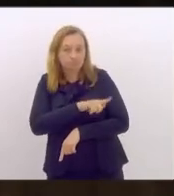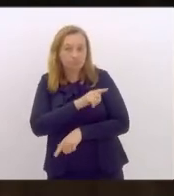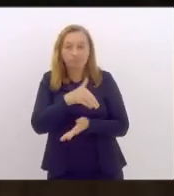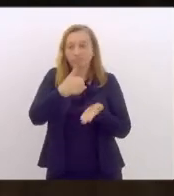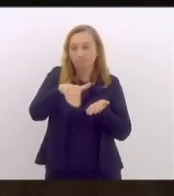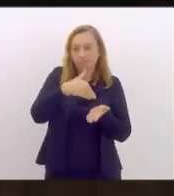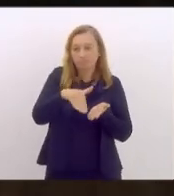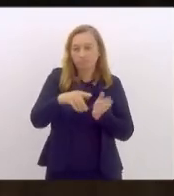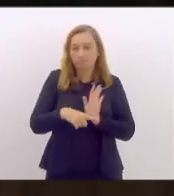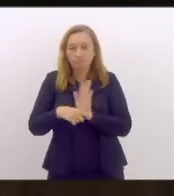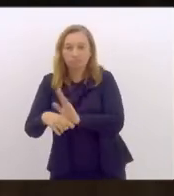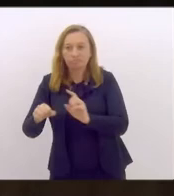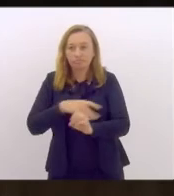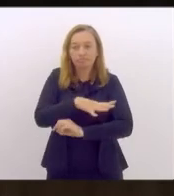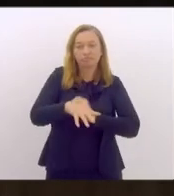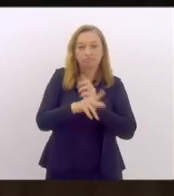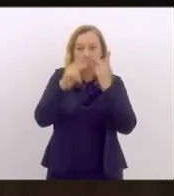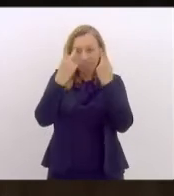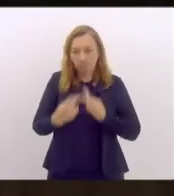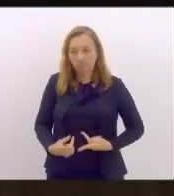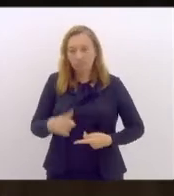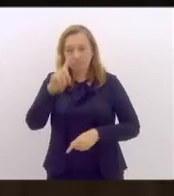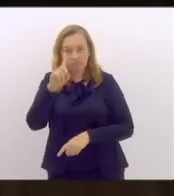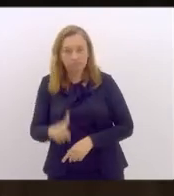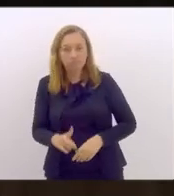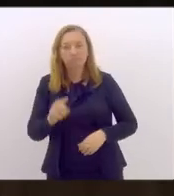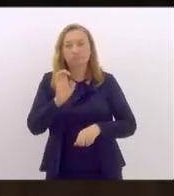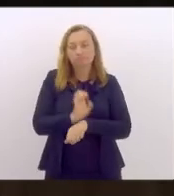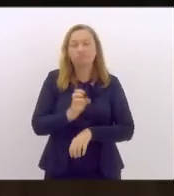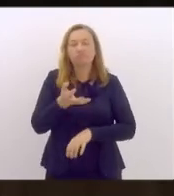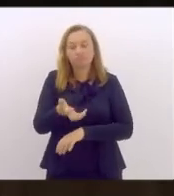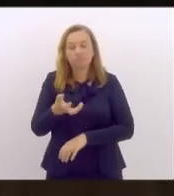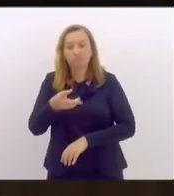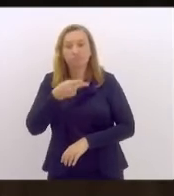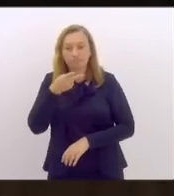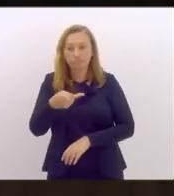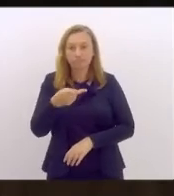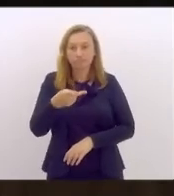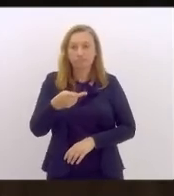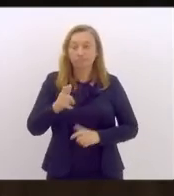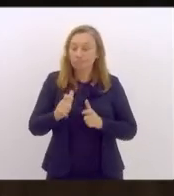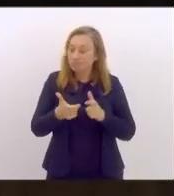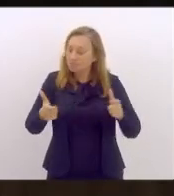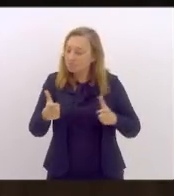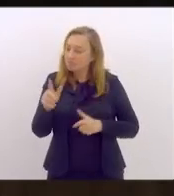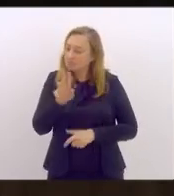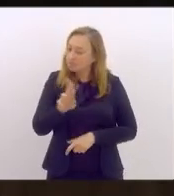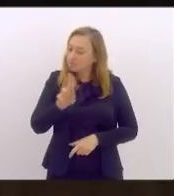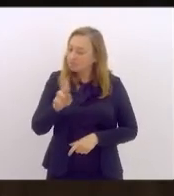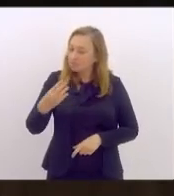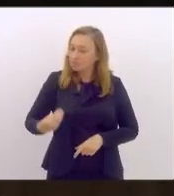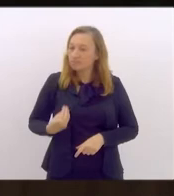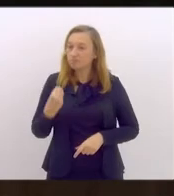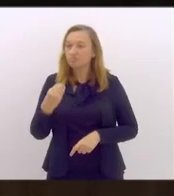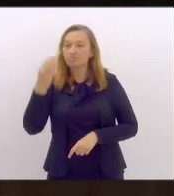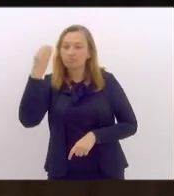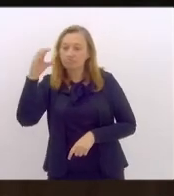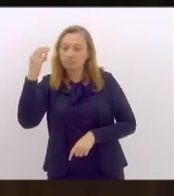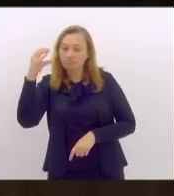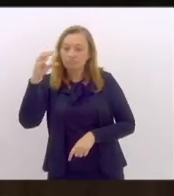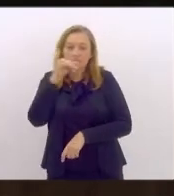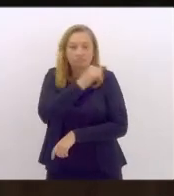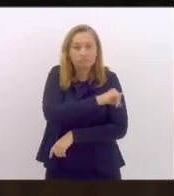Secretaria de Assistência Social de direitos humanos do Estado eh Enfim então quero aqui ressaltar esse grande nome da vida pública de Niterói do Rio de Janeiro